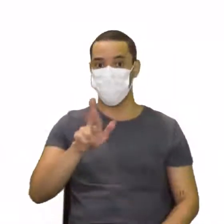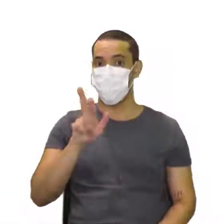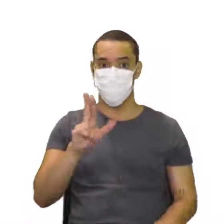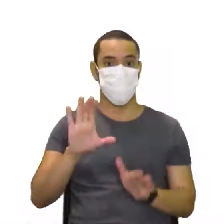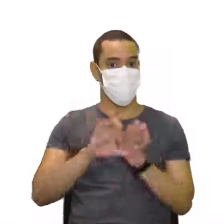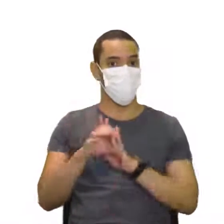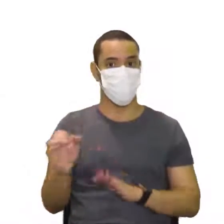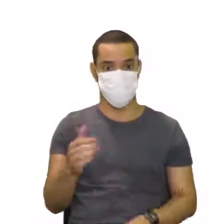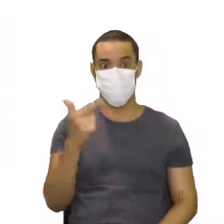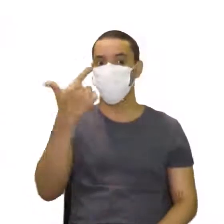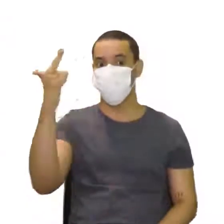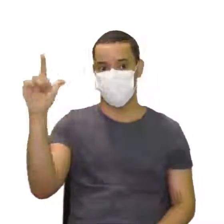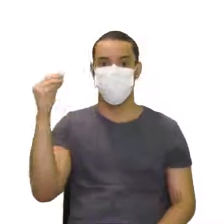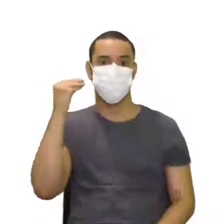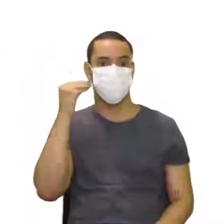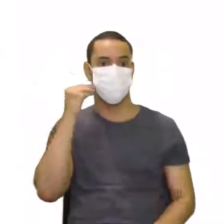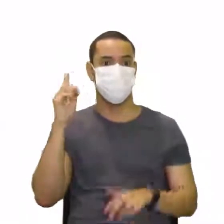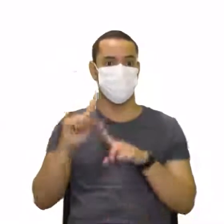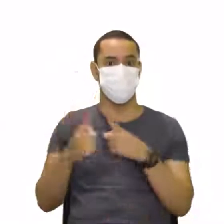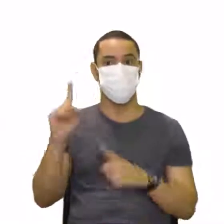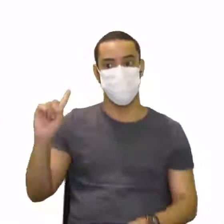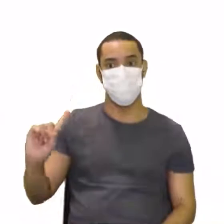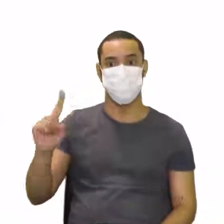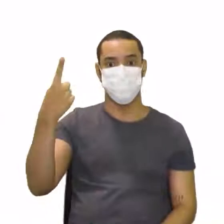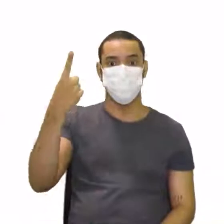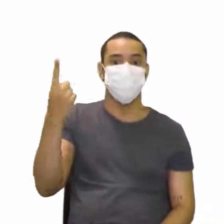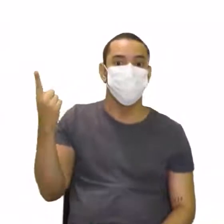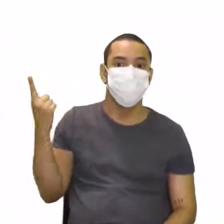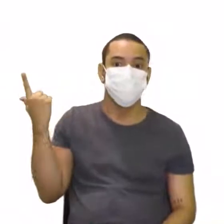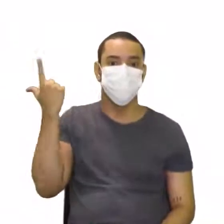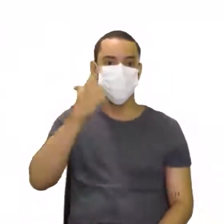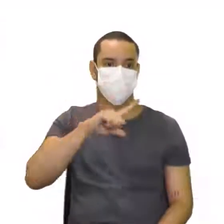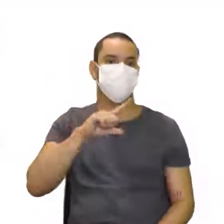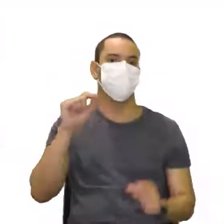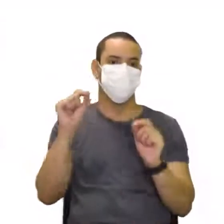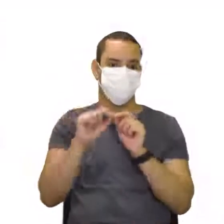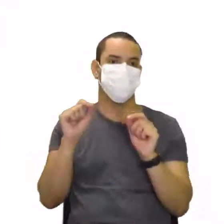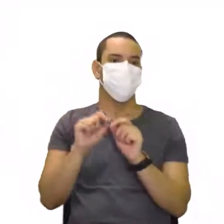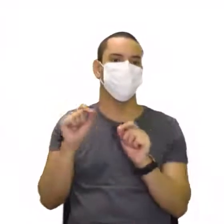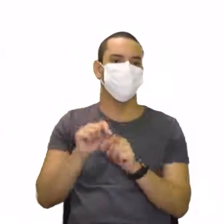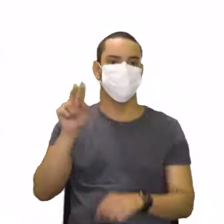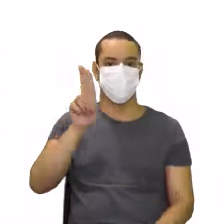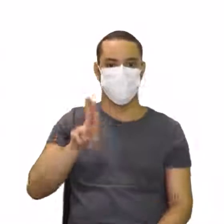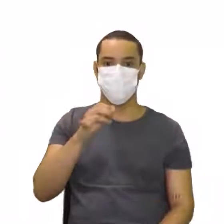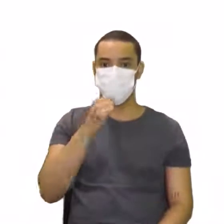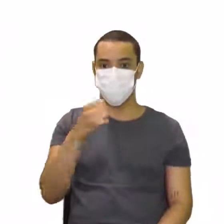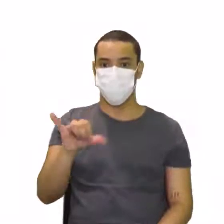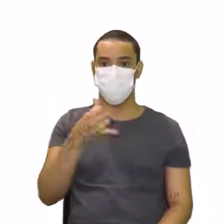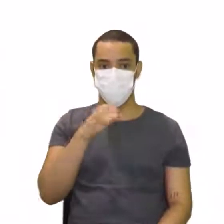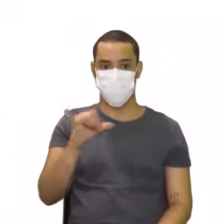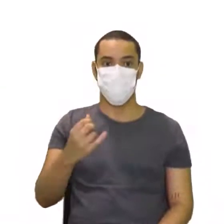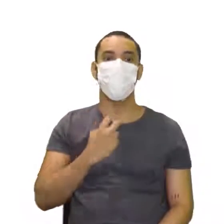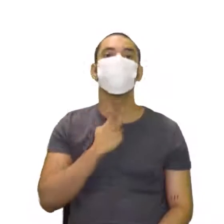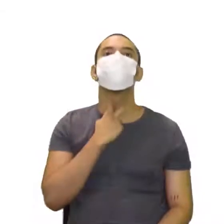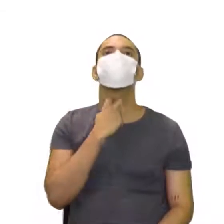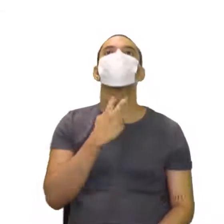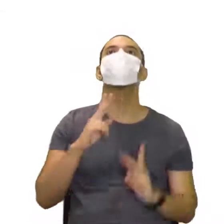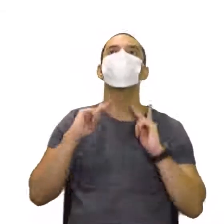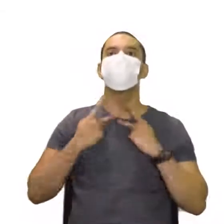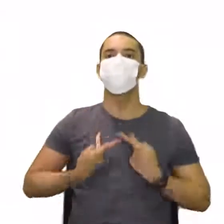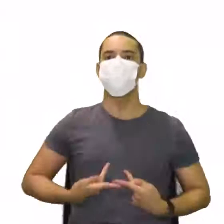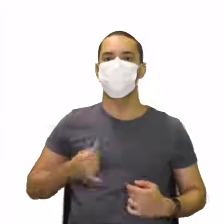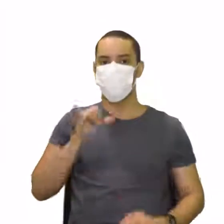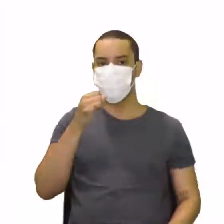tentaram, mas foi o norte-americano quem conseguiu esse progresso e utilizou a eletricidade para conduzir a voz